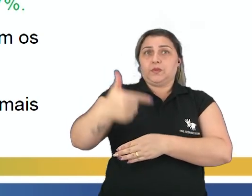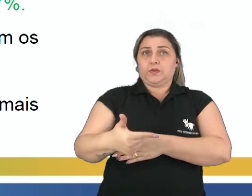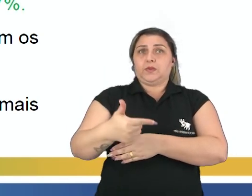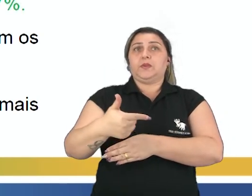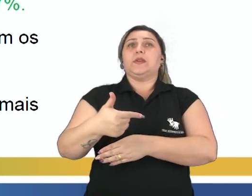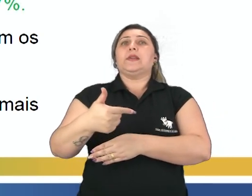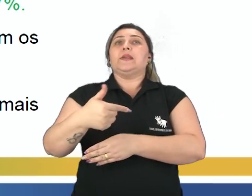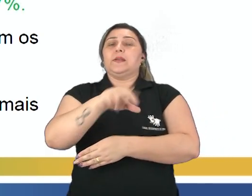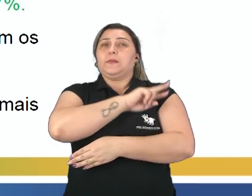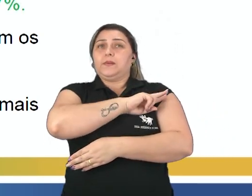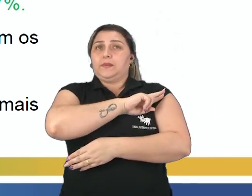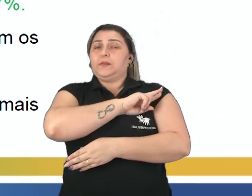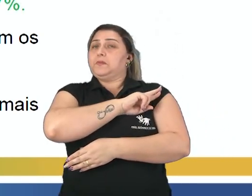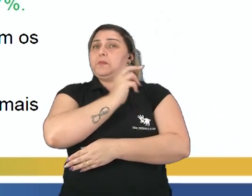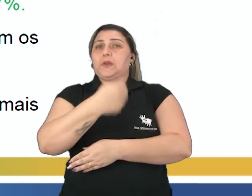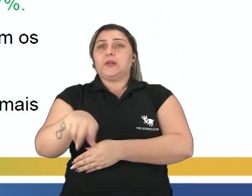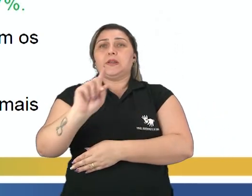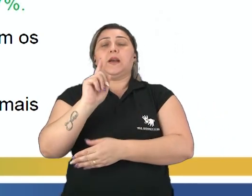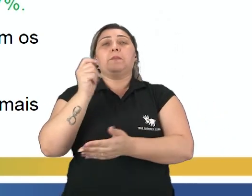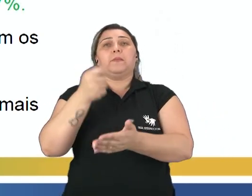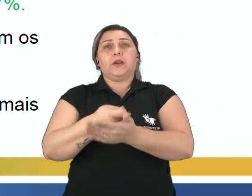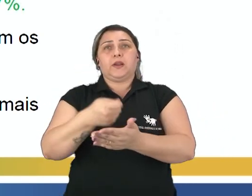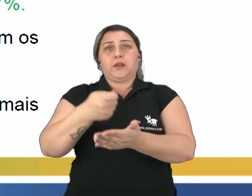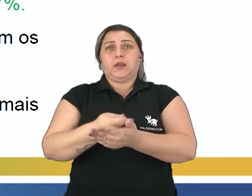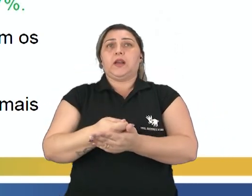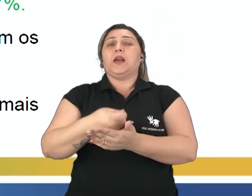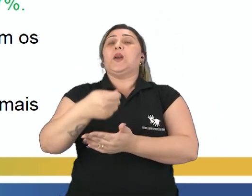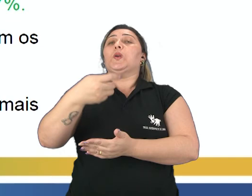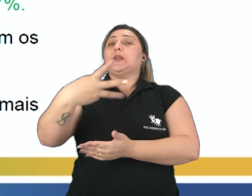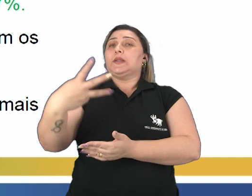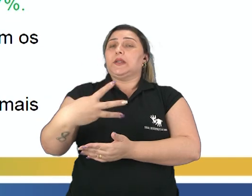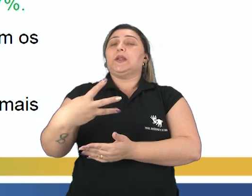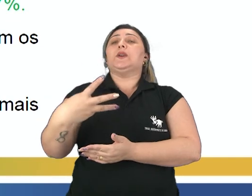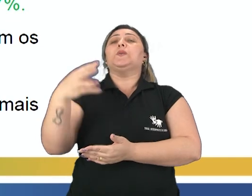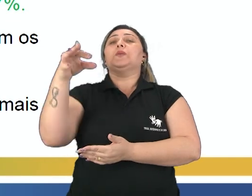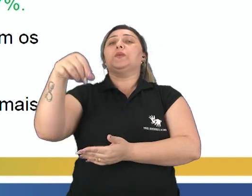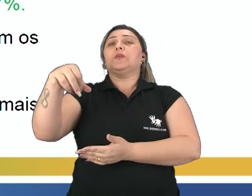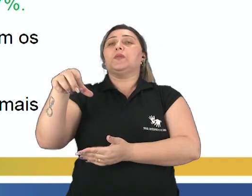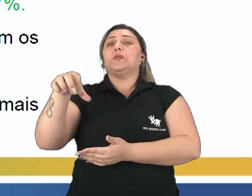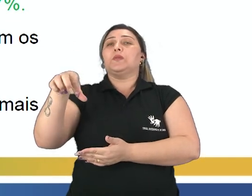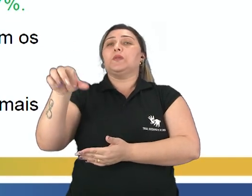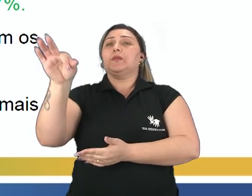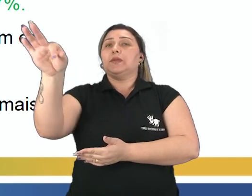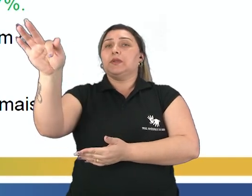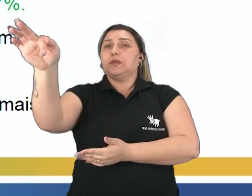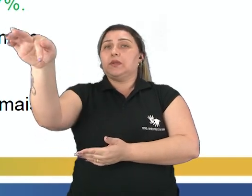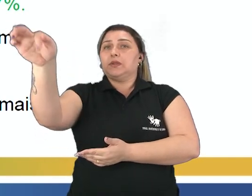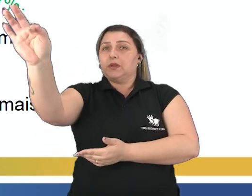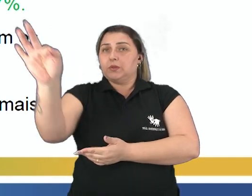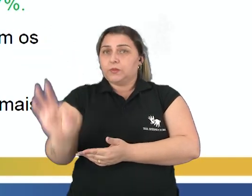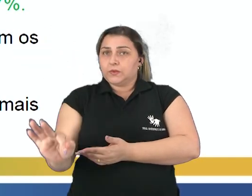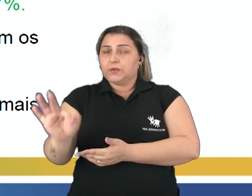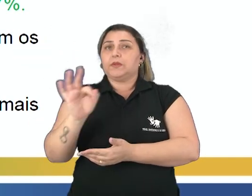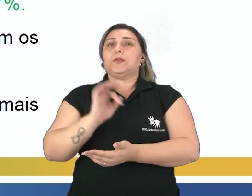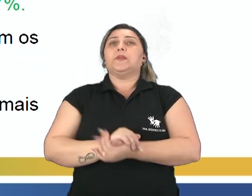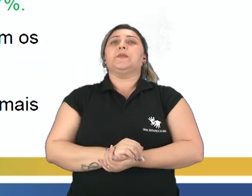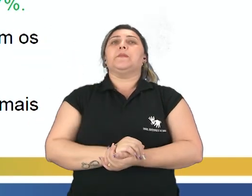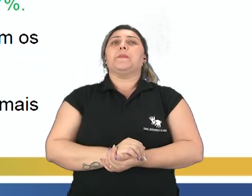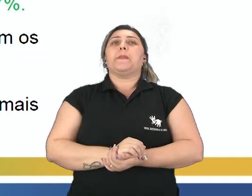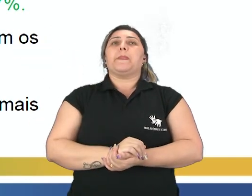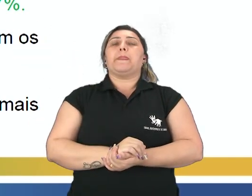segundo estado eles eram isentos de impostos e o terceiro estado era quem sustentava toda a riqueza e o luxo do primeiro e do segundo